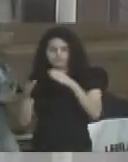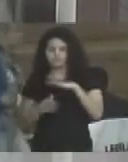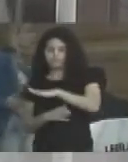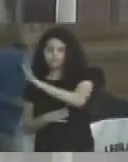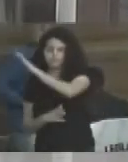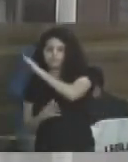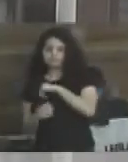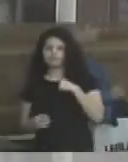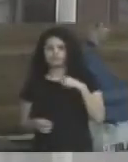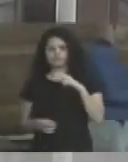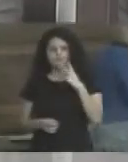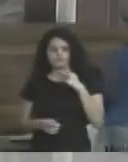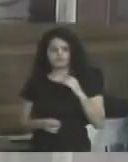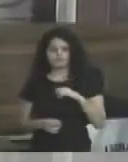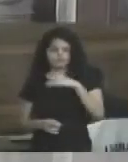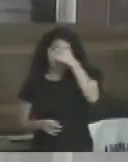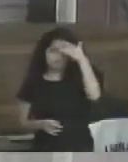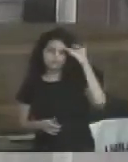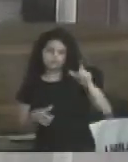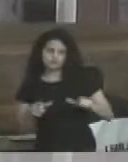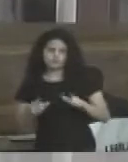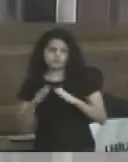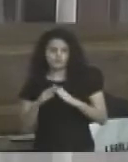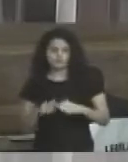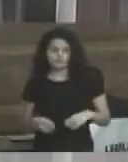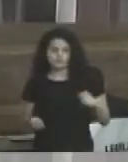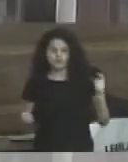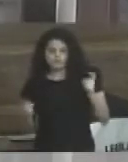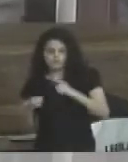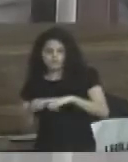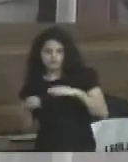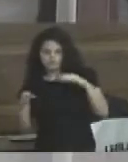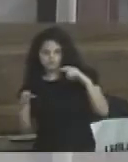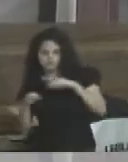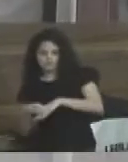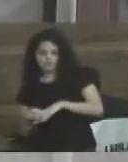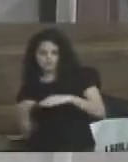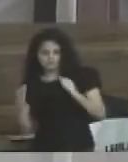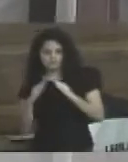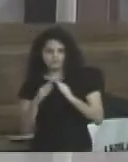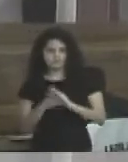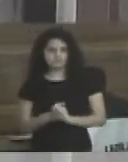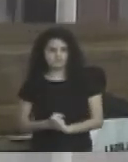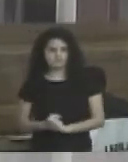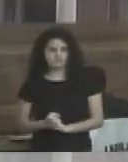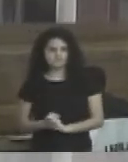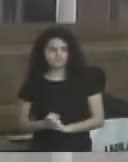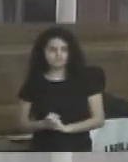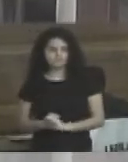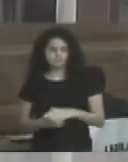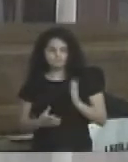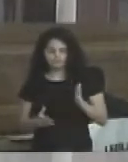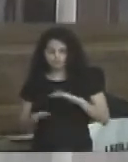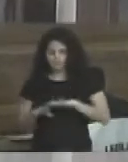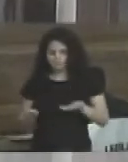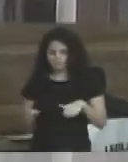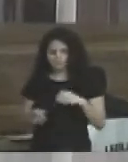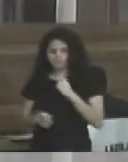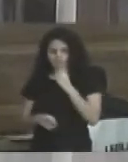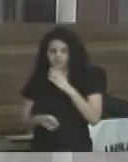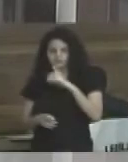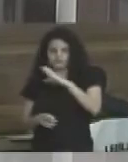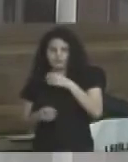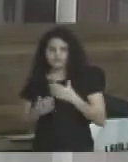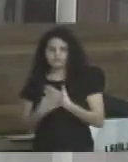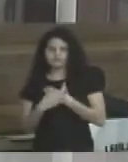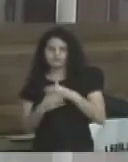para os moradores, gente, pelo amor de Deus, fica dentro de casa. Acabou, vereador. Acabou? Graças a Deus. Então, que